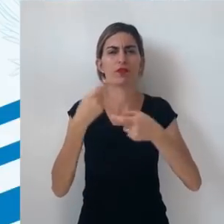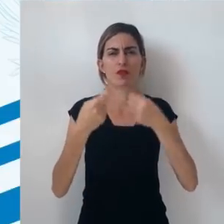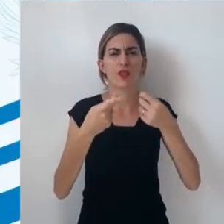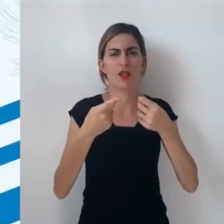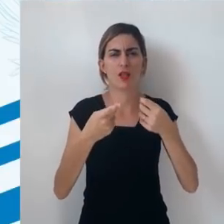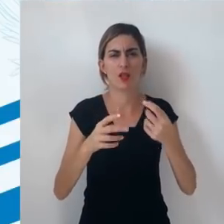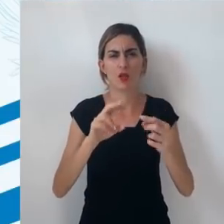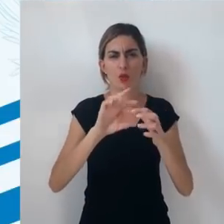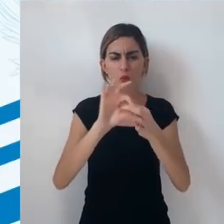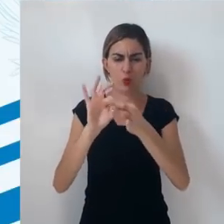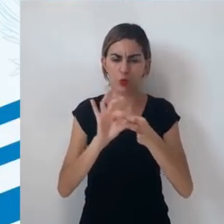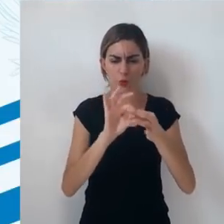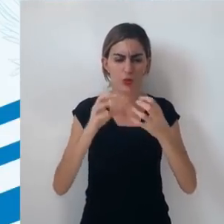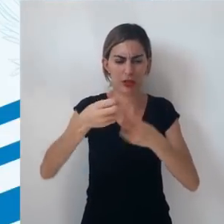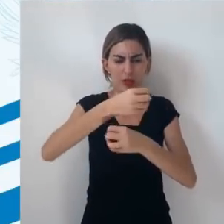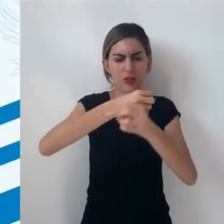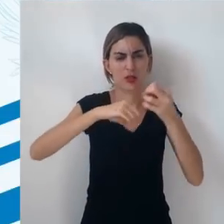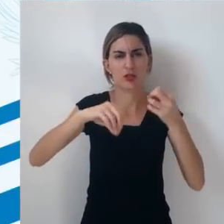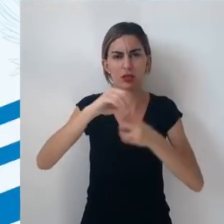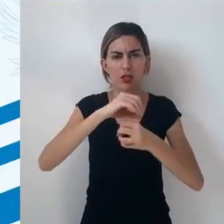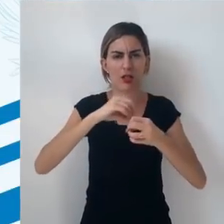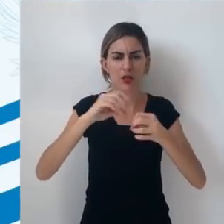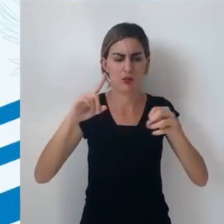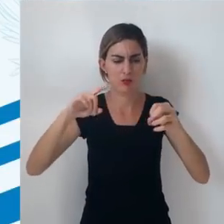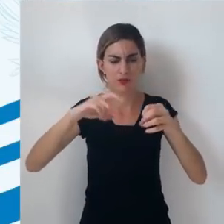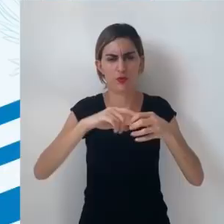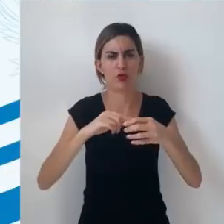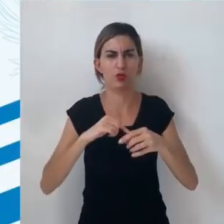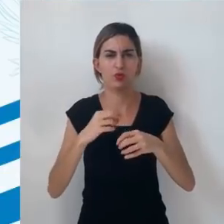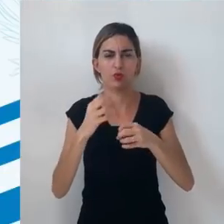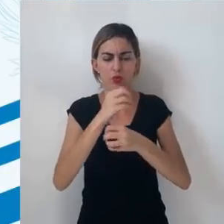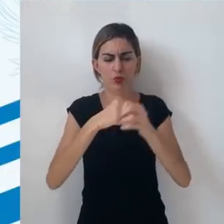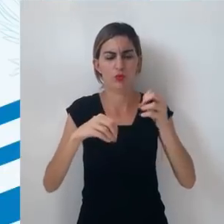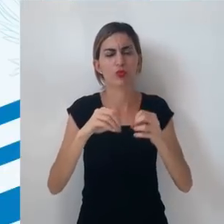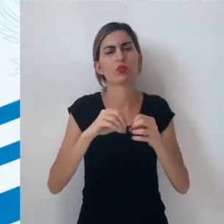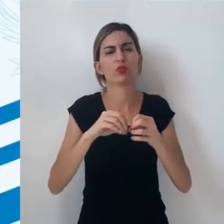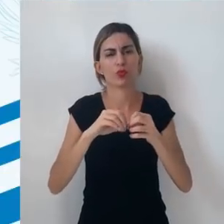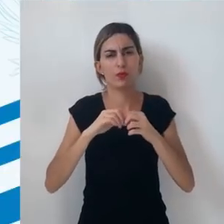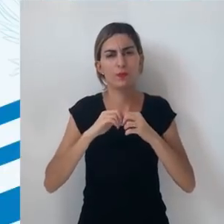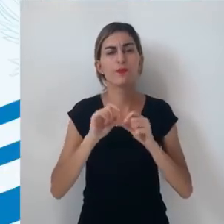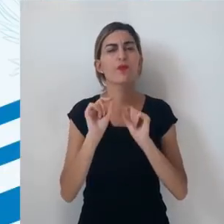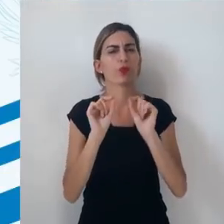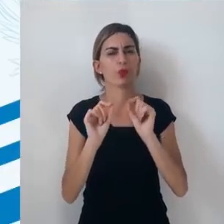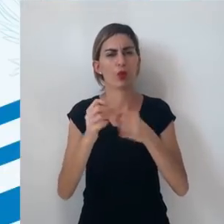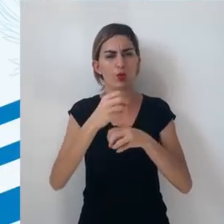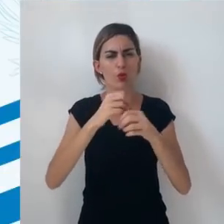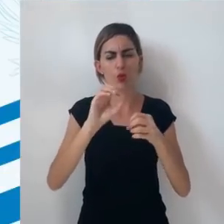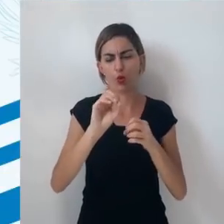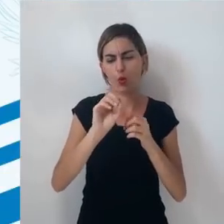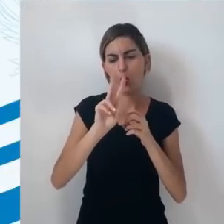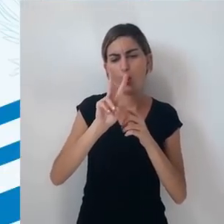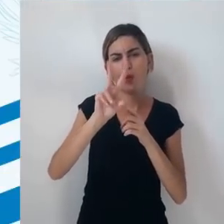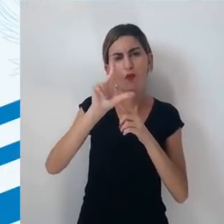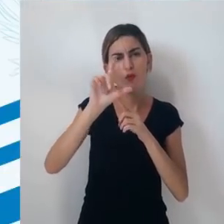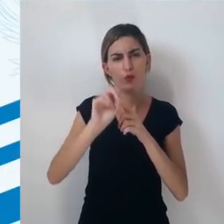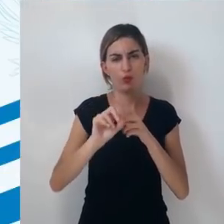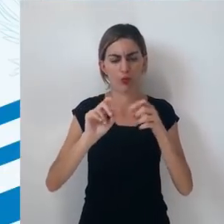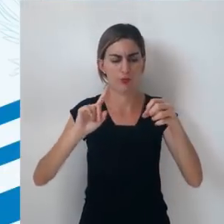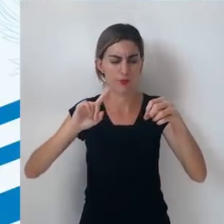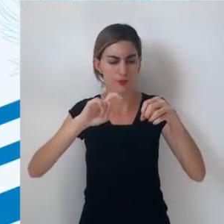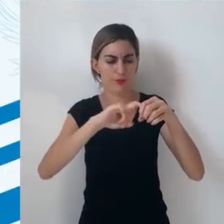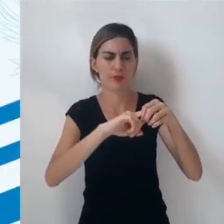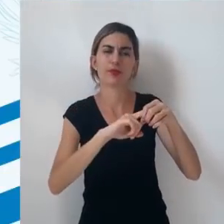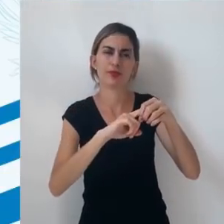falando sobre a união de células germinativas. Quais são essas células? O óvulo